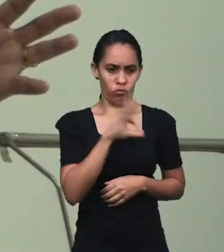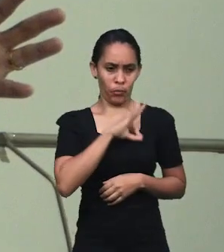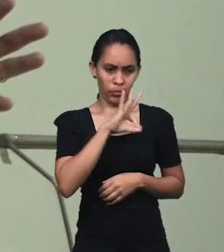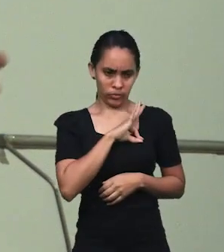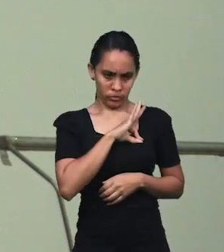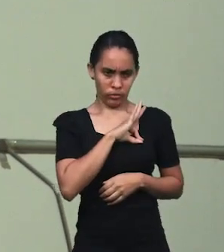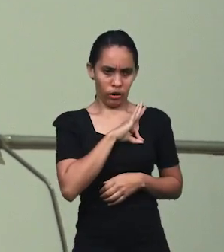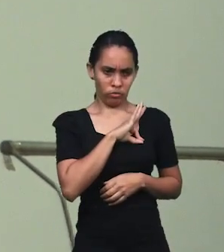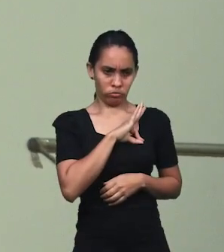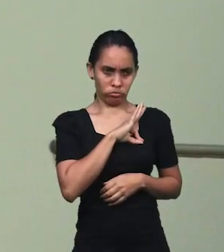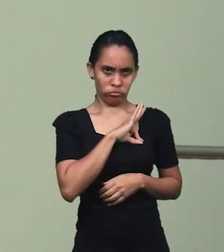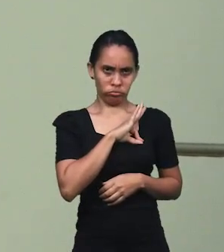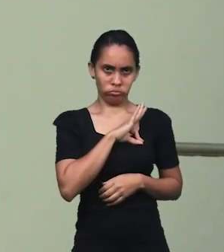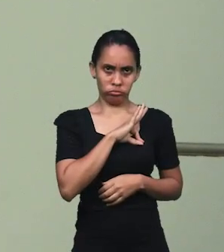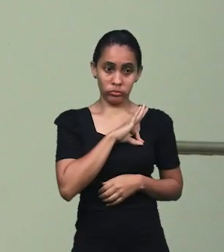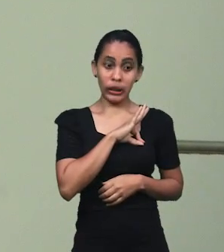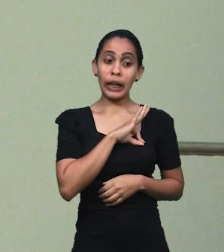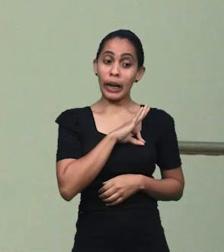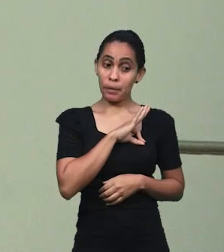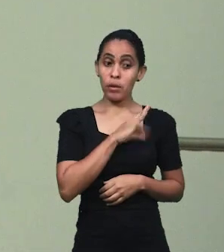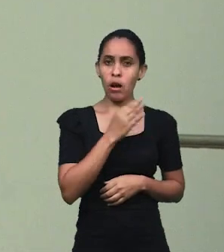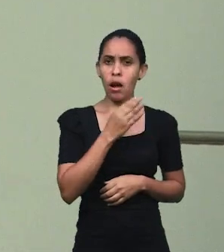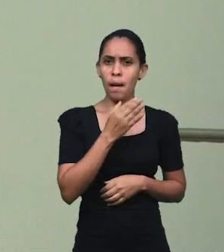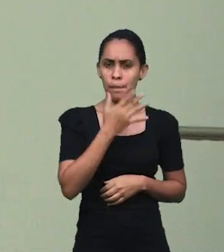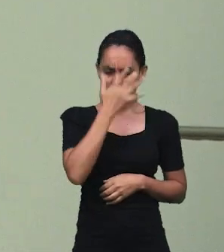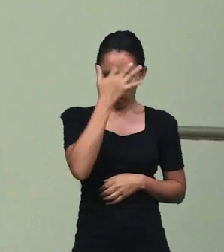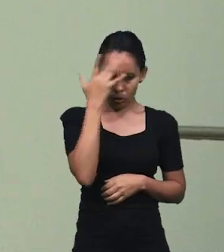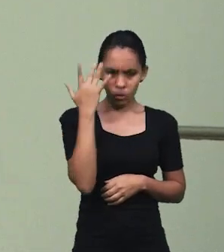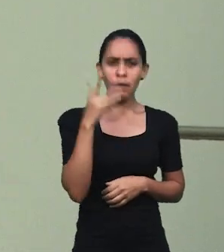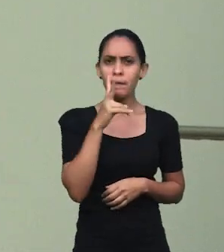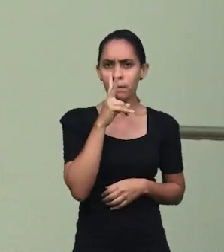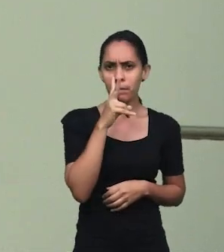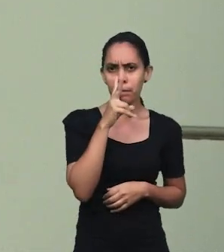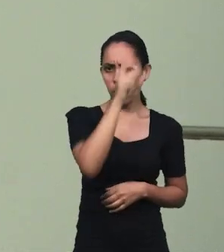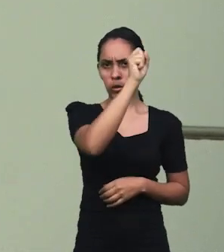uma carreira para fortes.